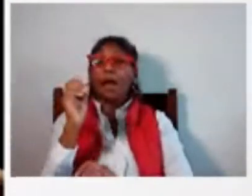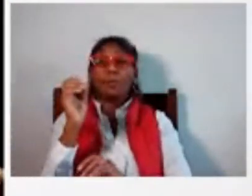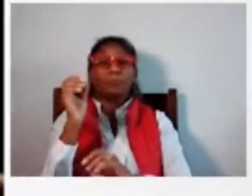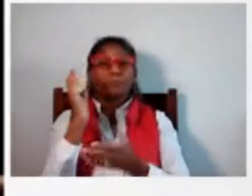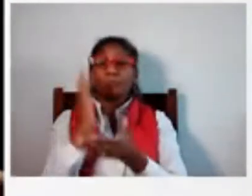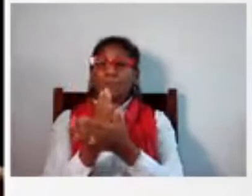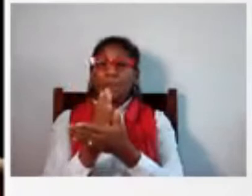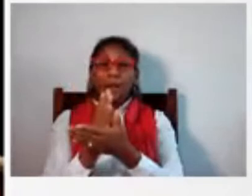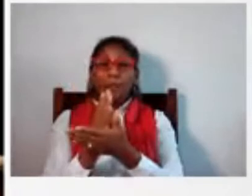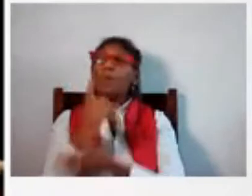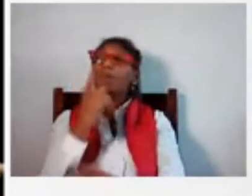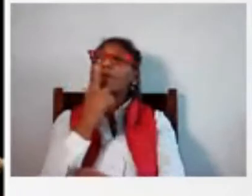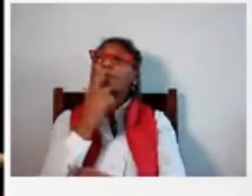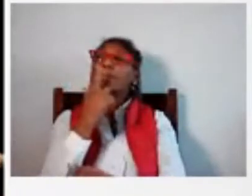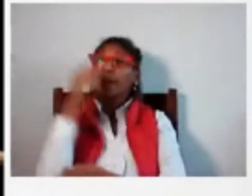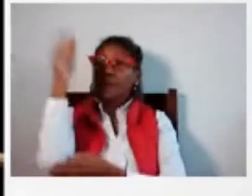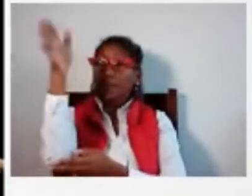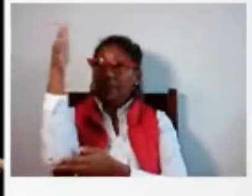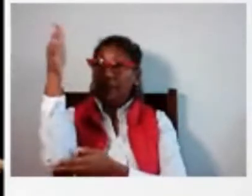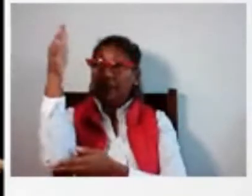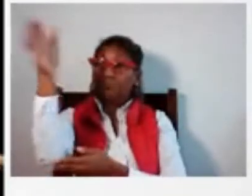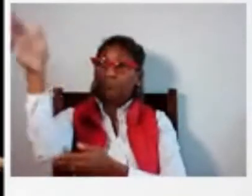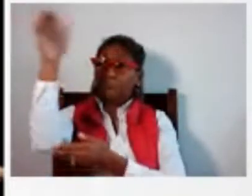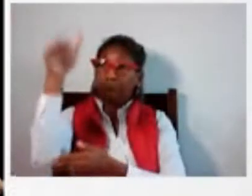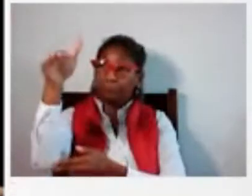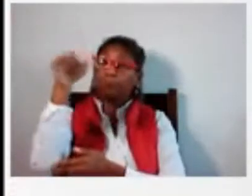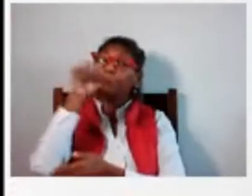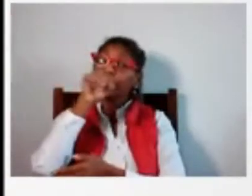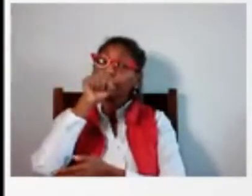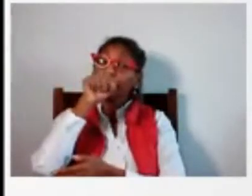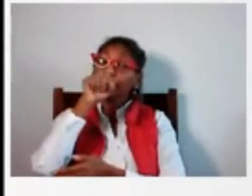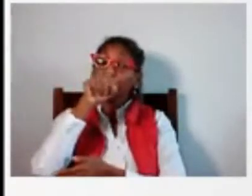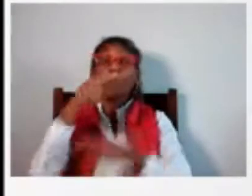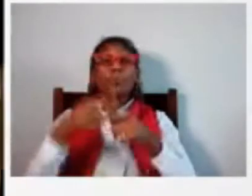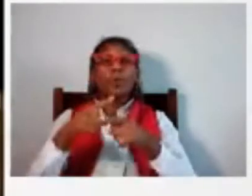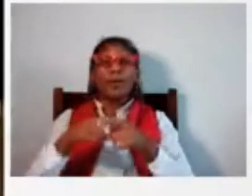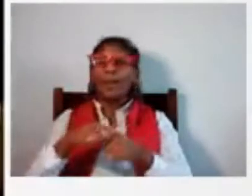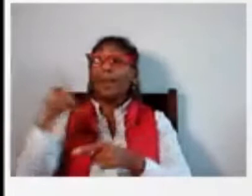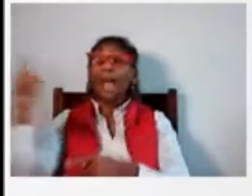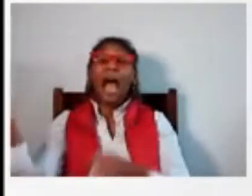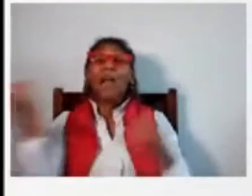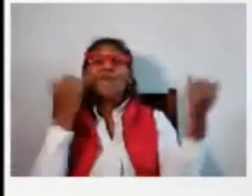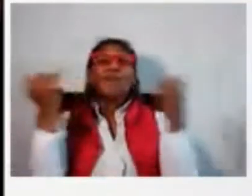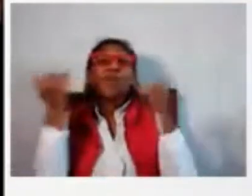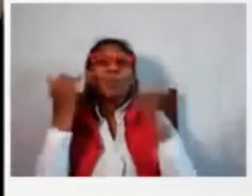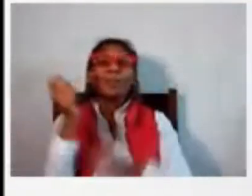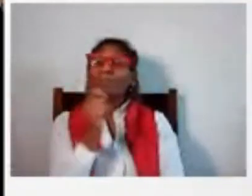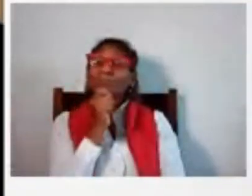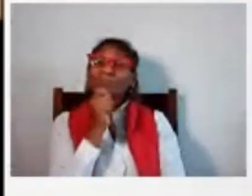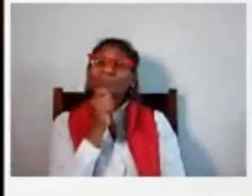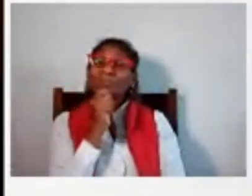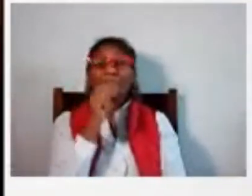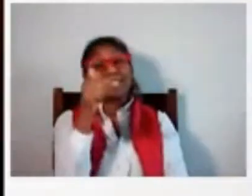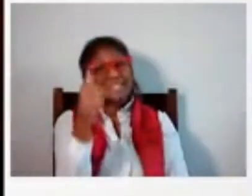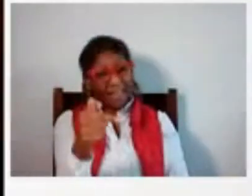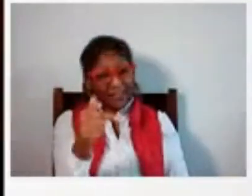bandeira vermelha e esteja na bandeira laranja. Então, nós estamos acolhendo este recurso em relação